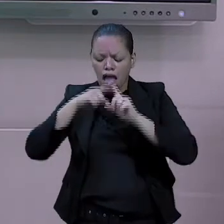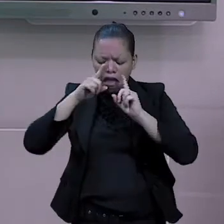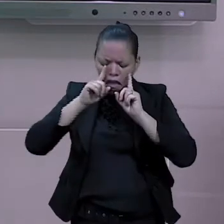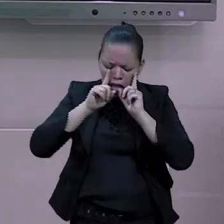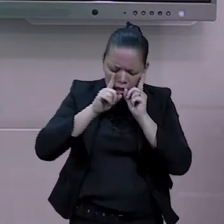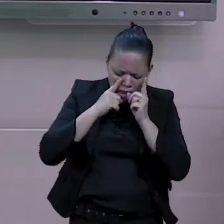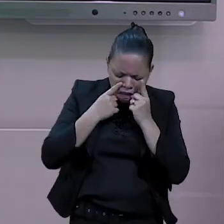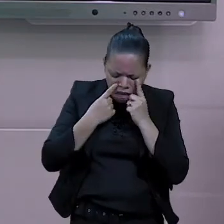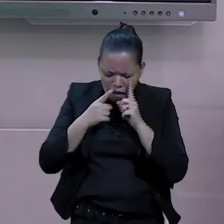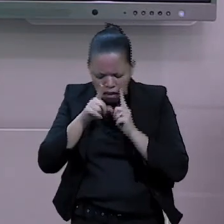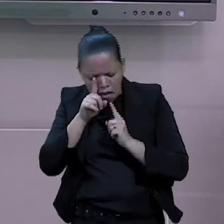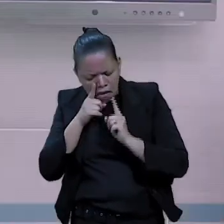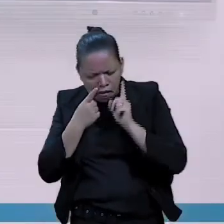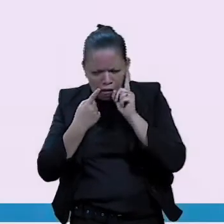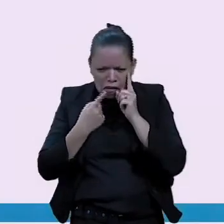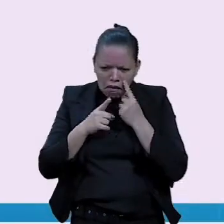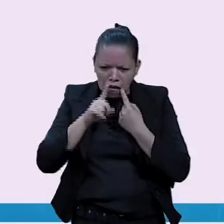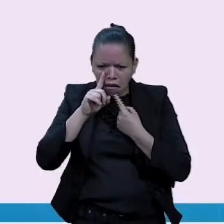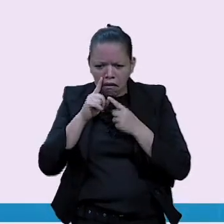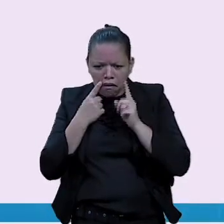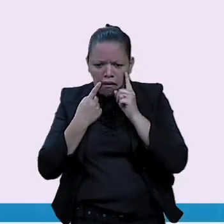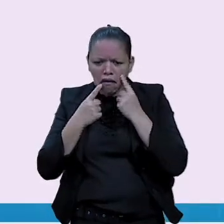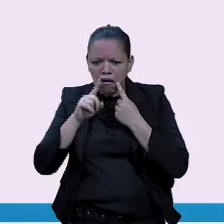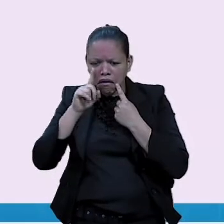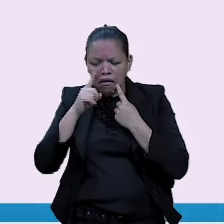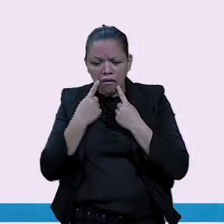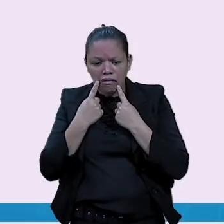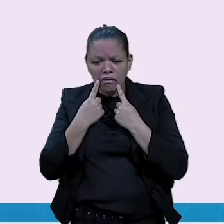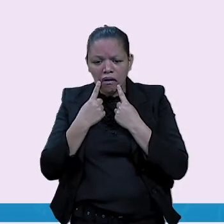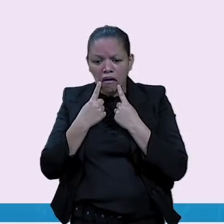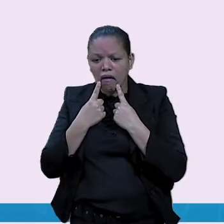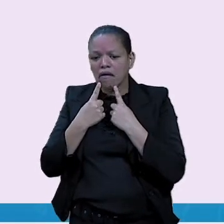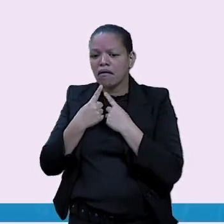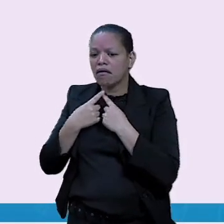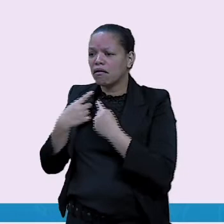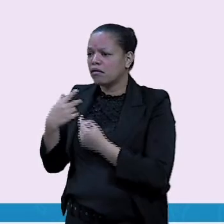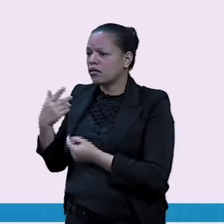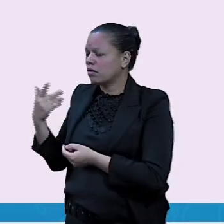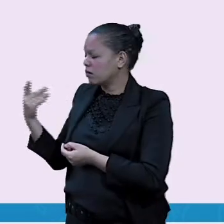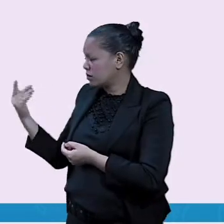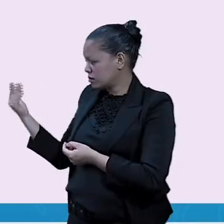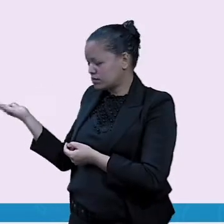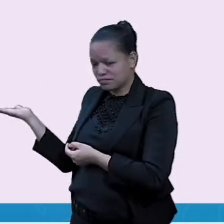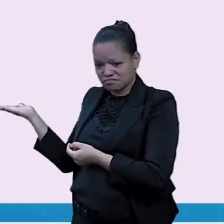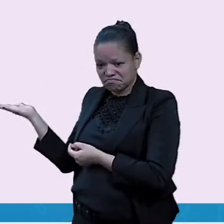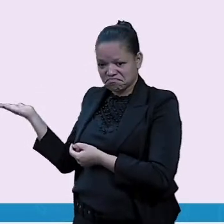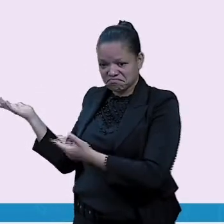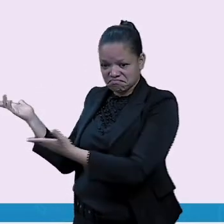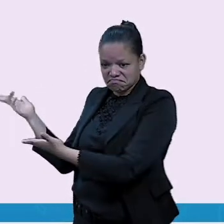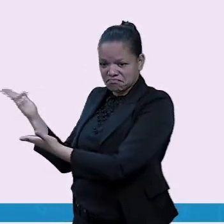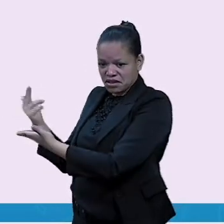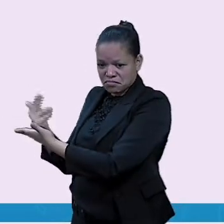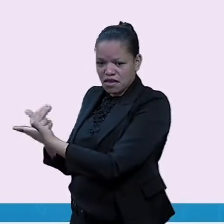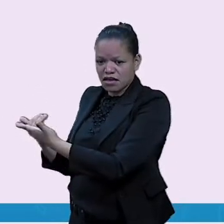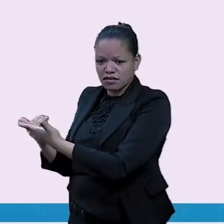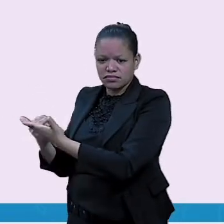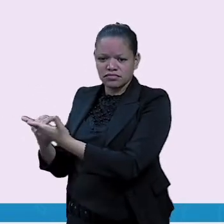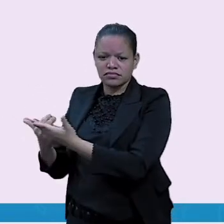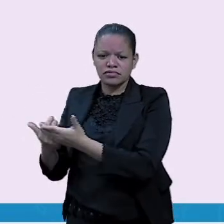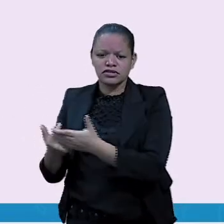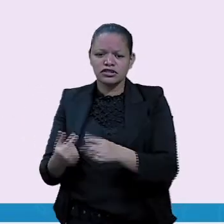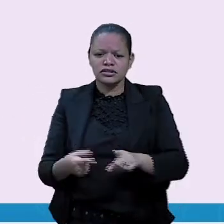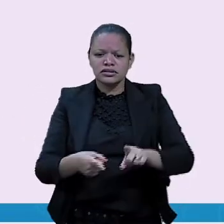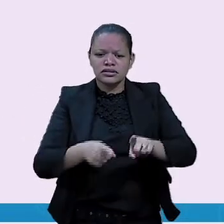contido, sniff, que eu choro, mas eu falo que eu choro mais chique, pessoa que chora baixinho. E tem aquele também